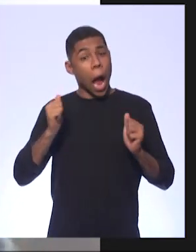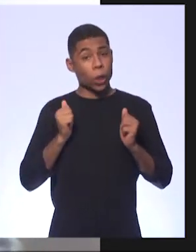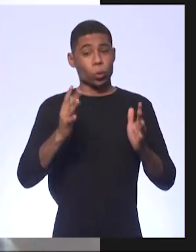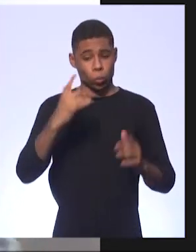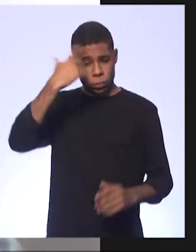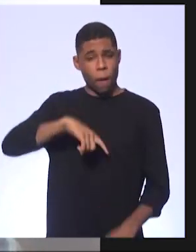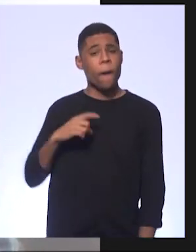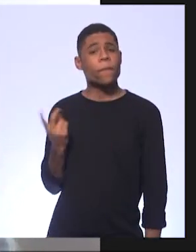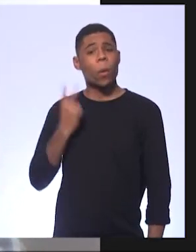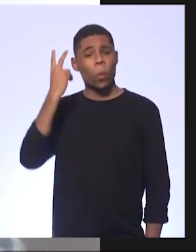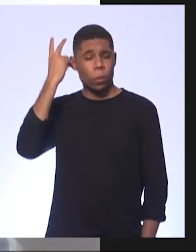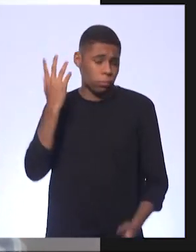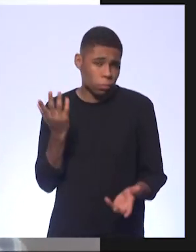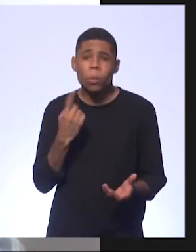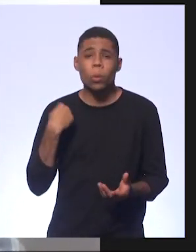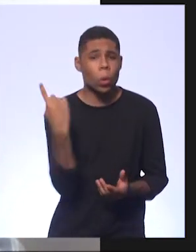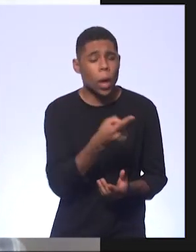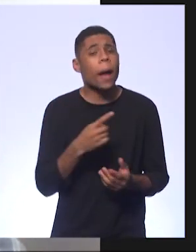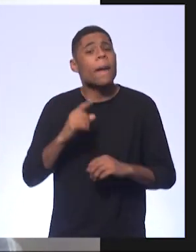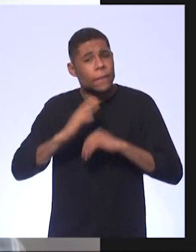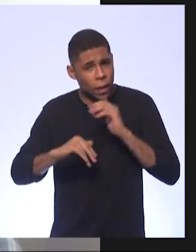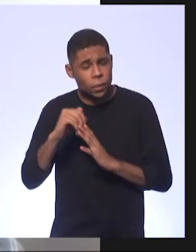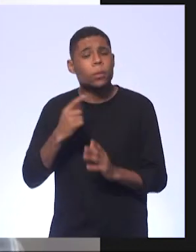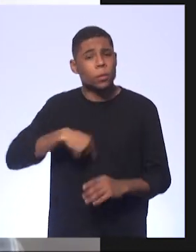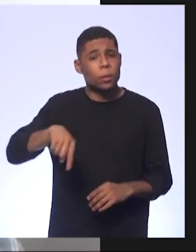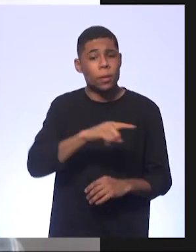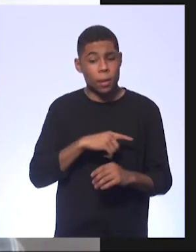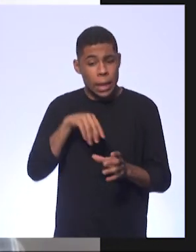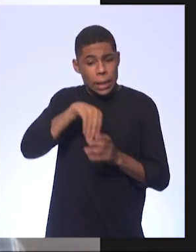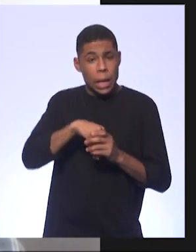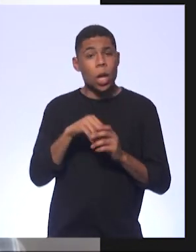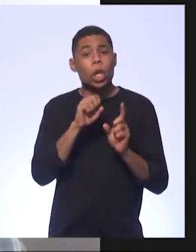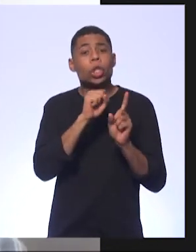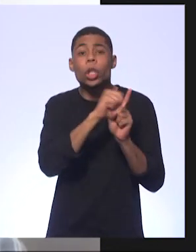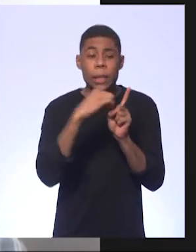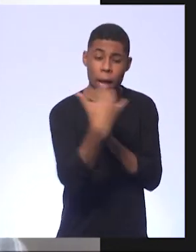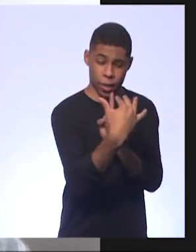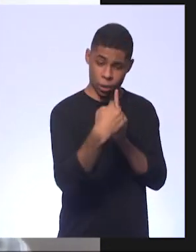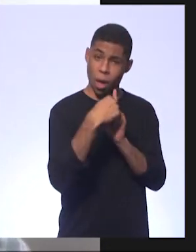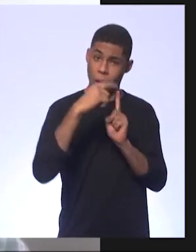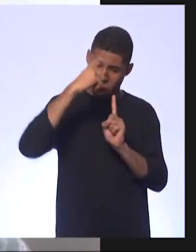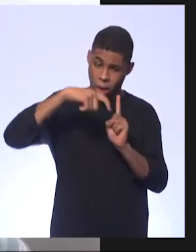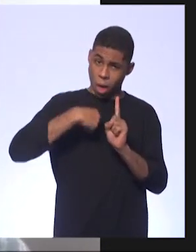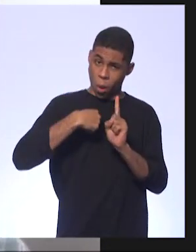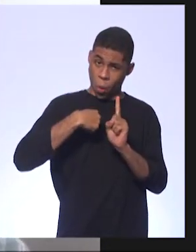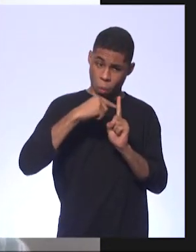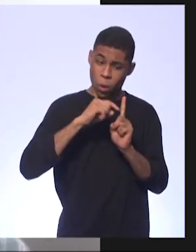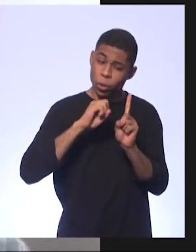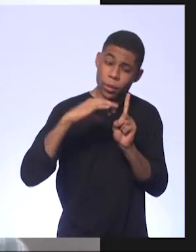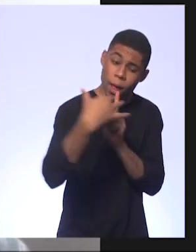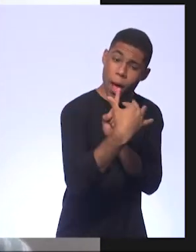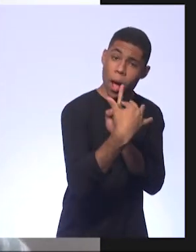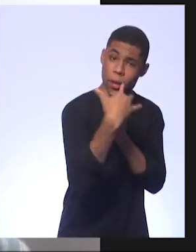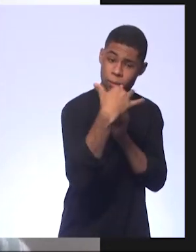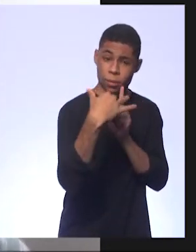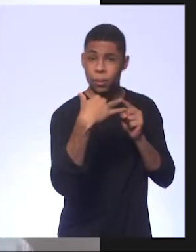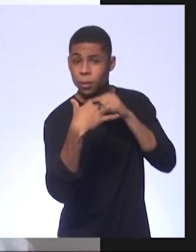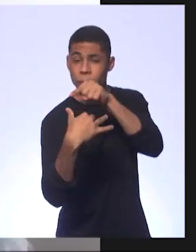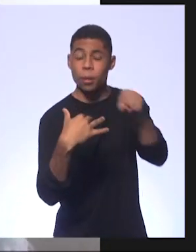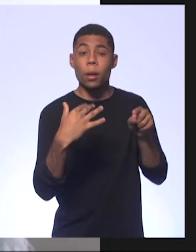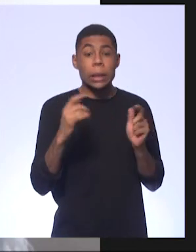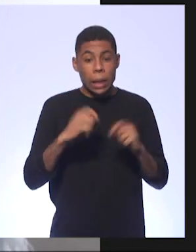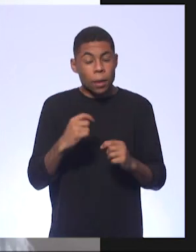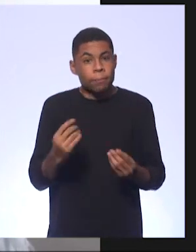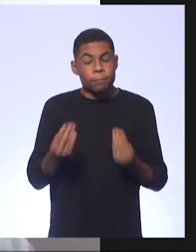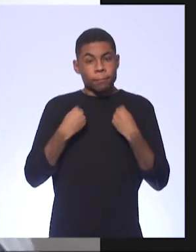Quer dizer, nós somos, tudo que a gente faz dentro de uma sociedade. Portanto, isso impacta muito as soluções que você